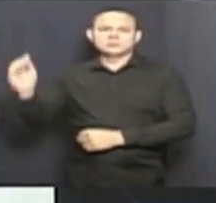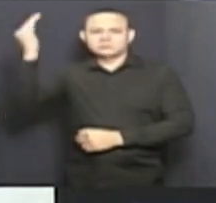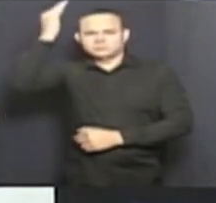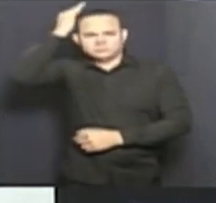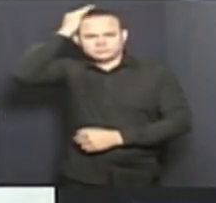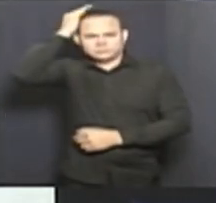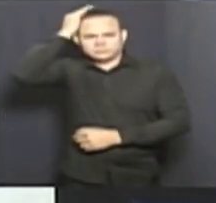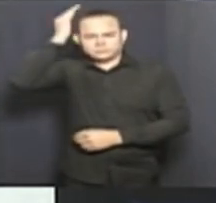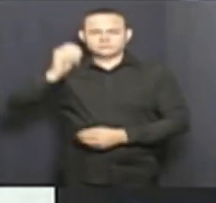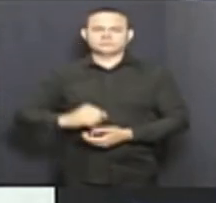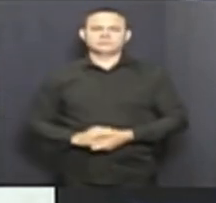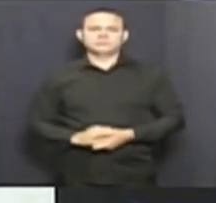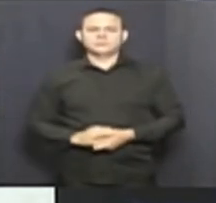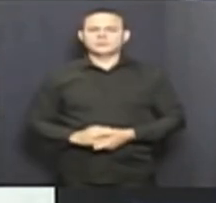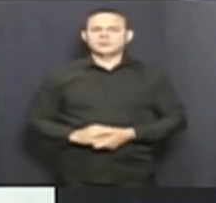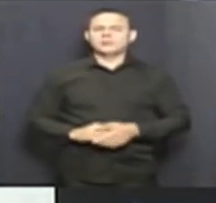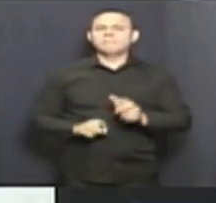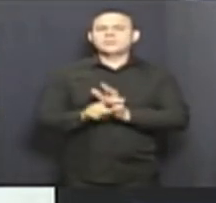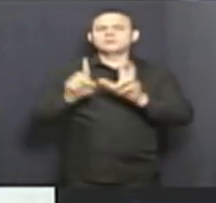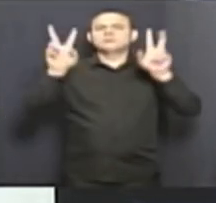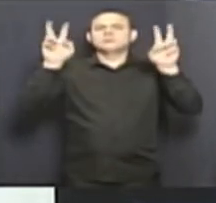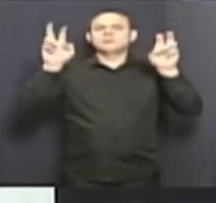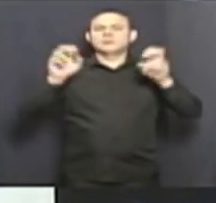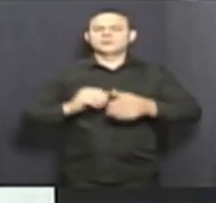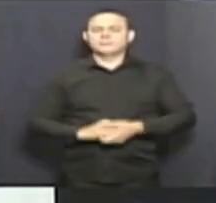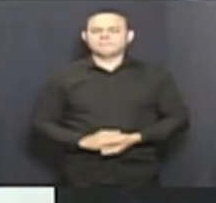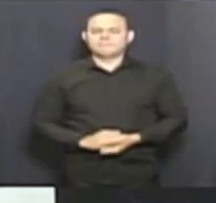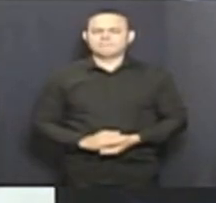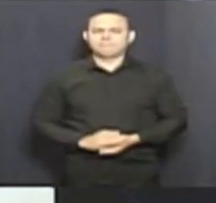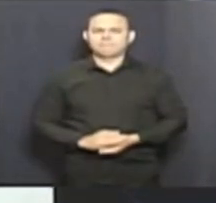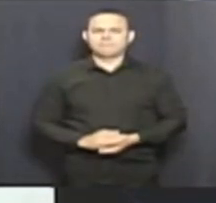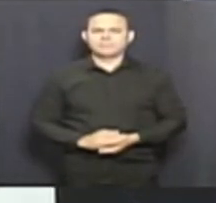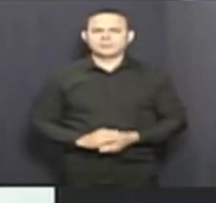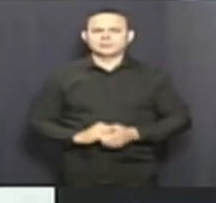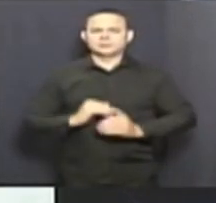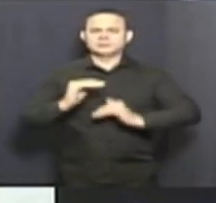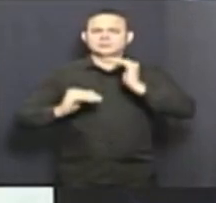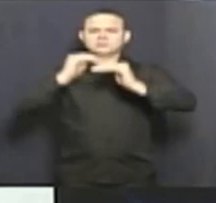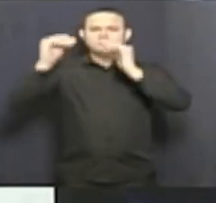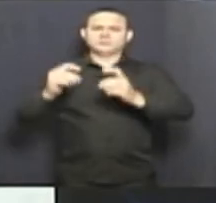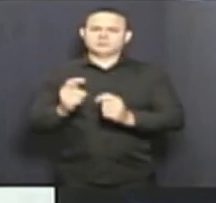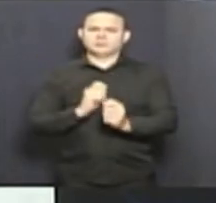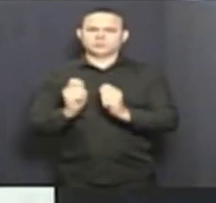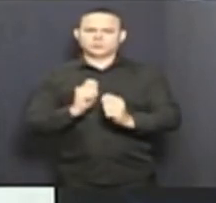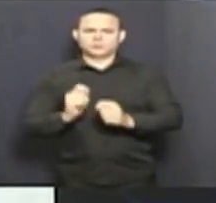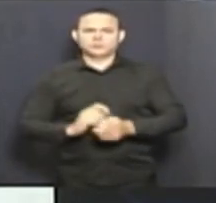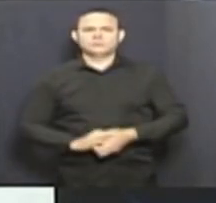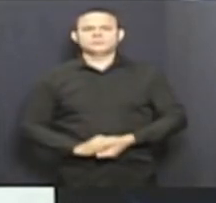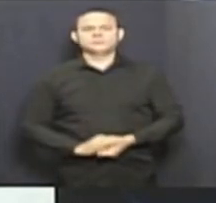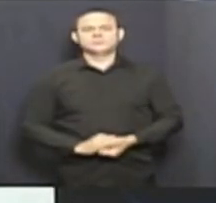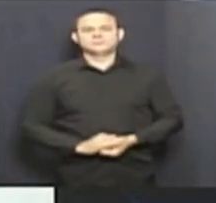ea pergunta vai ser sobre desenvolvimento econômico